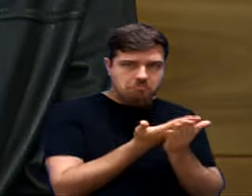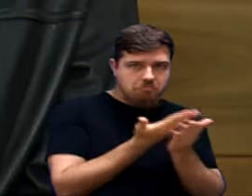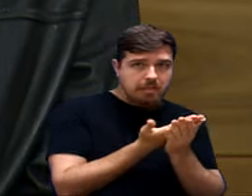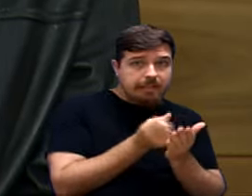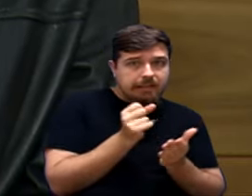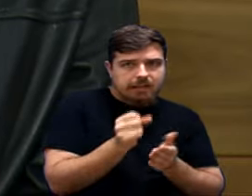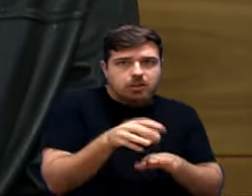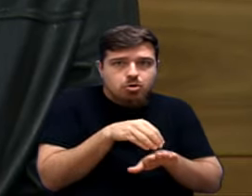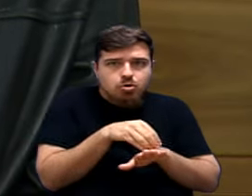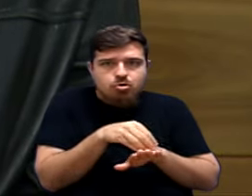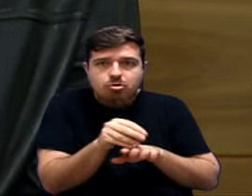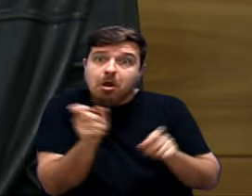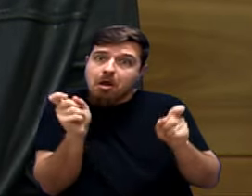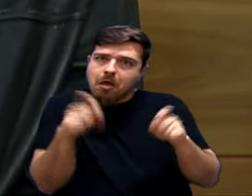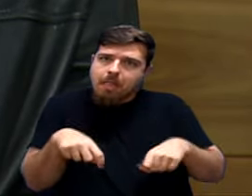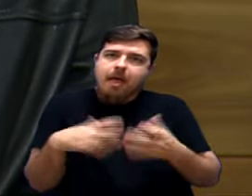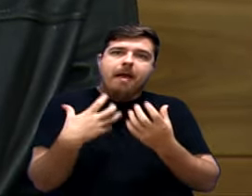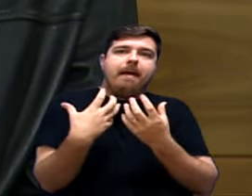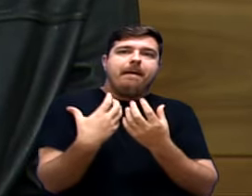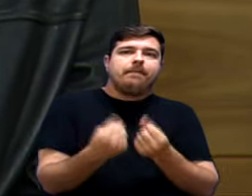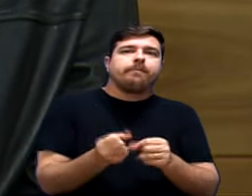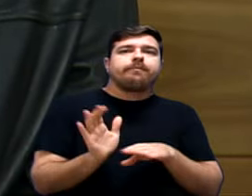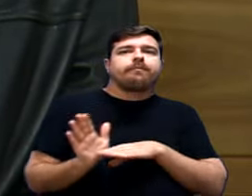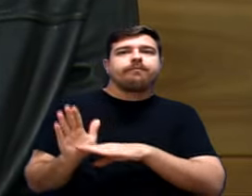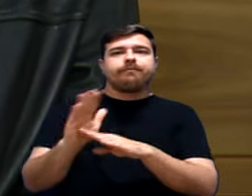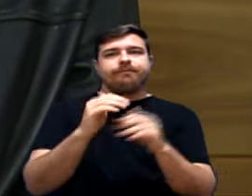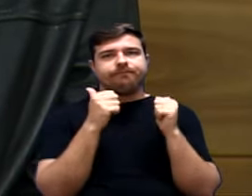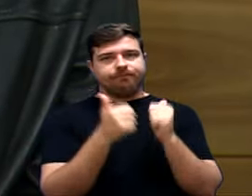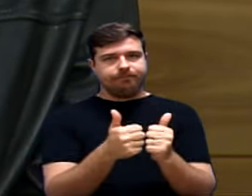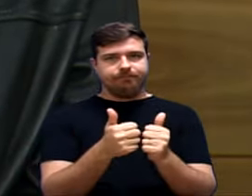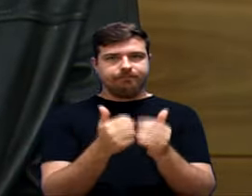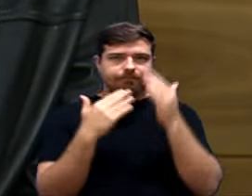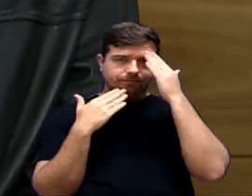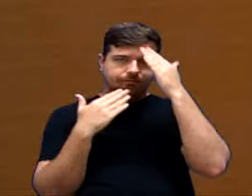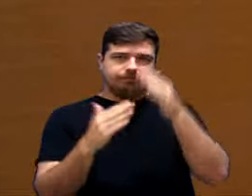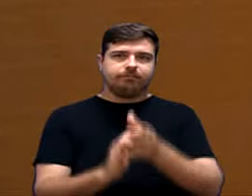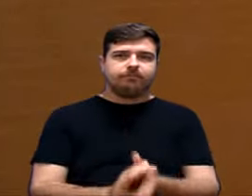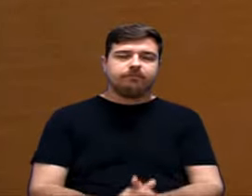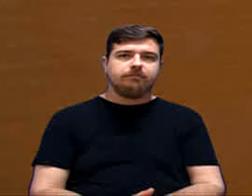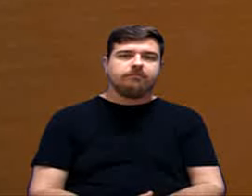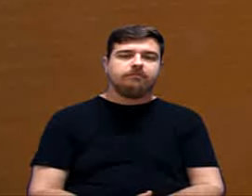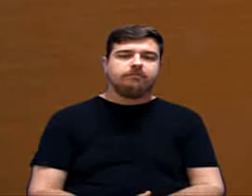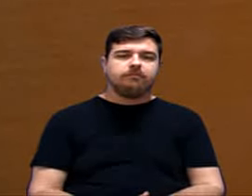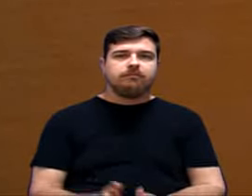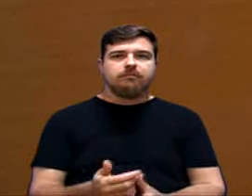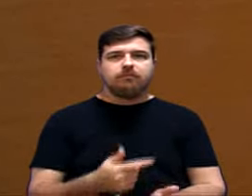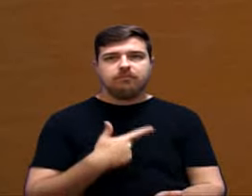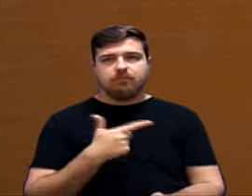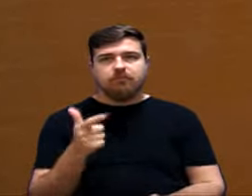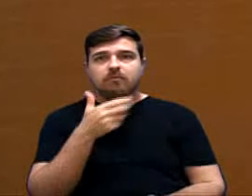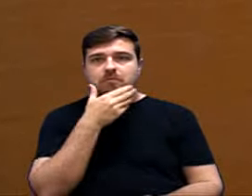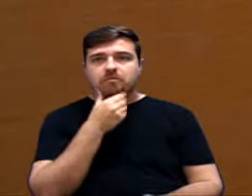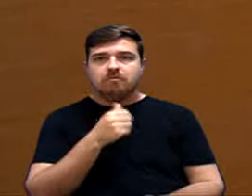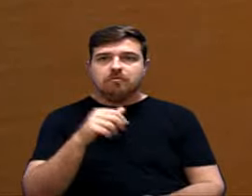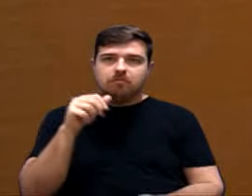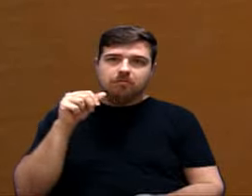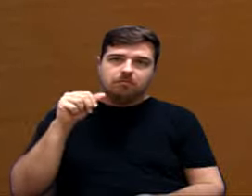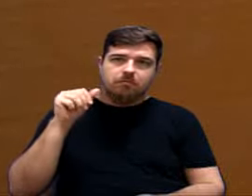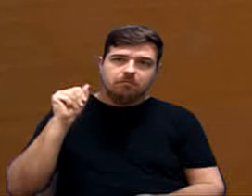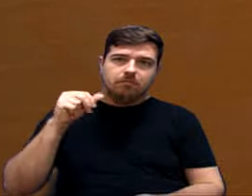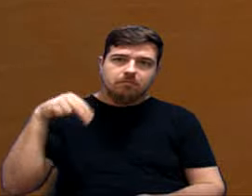tiver alguma sugestão a gente acaba contribuindo com o senhor tá bom André por